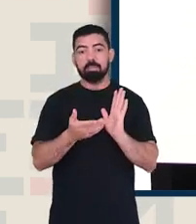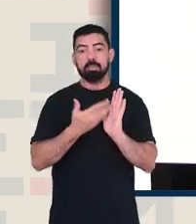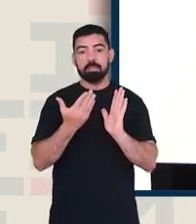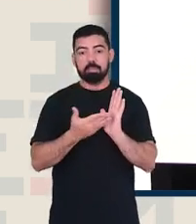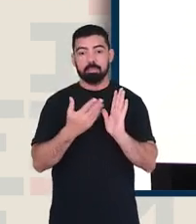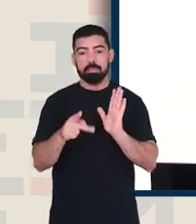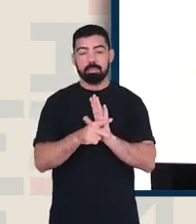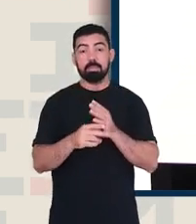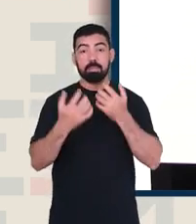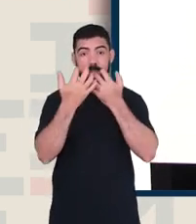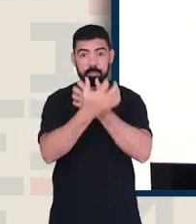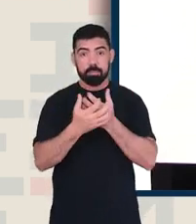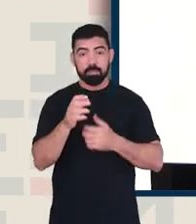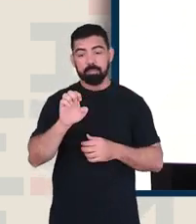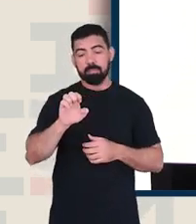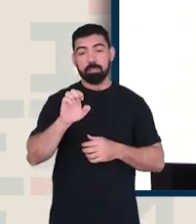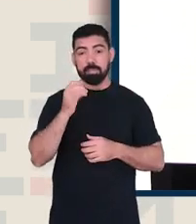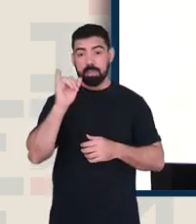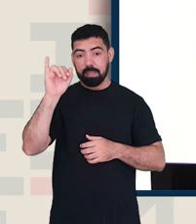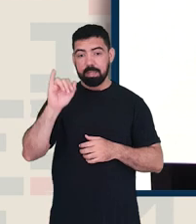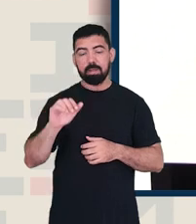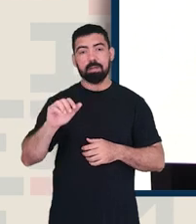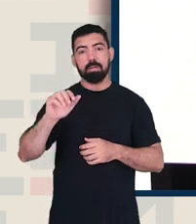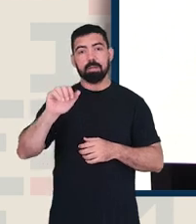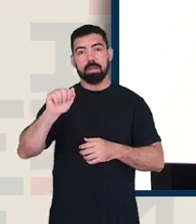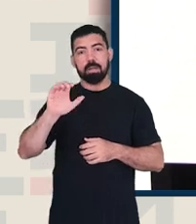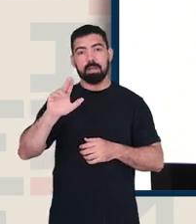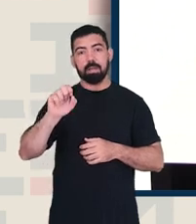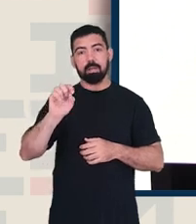de música eletroacústica de Flor Menezes.